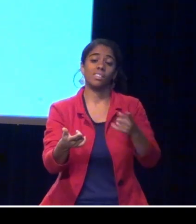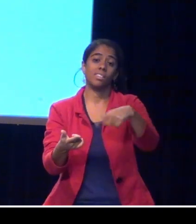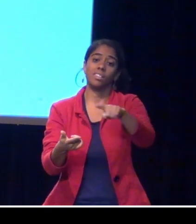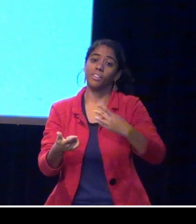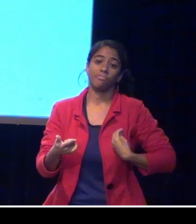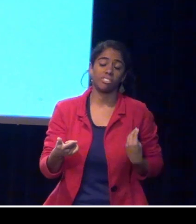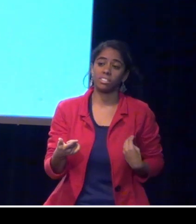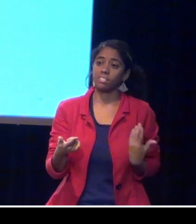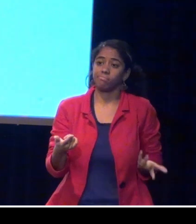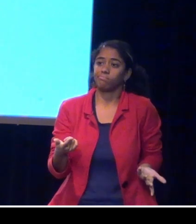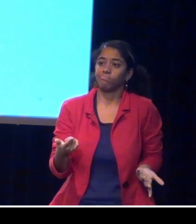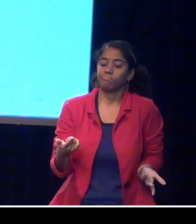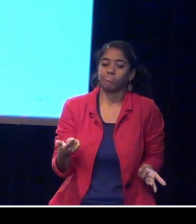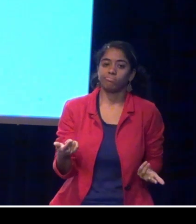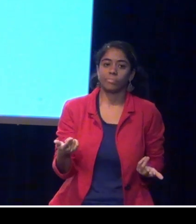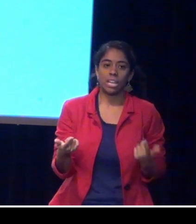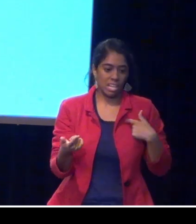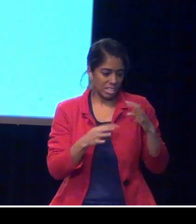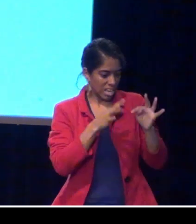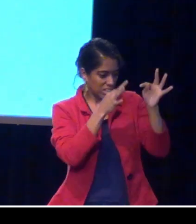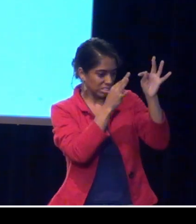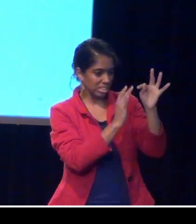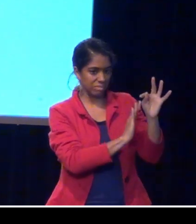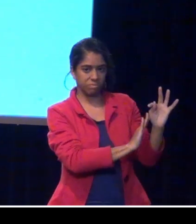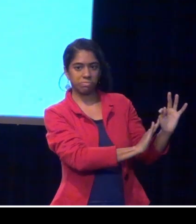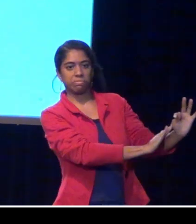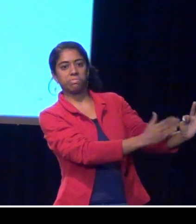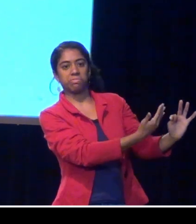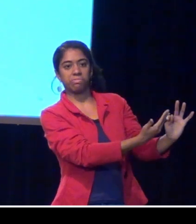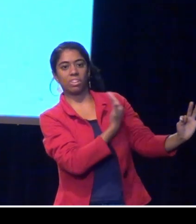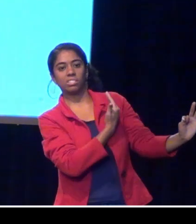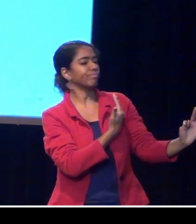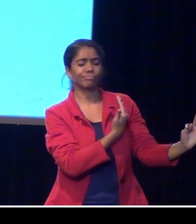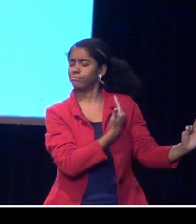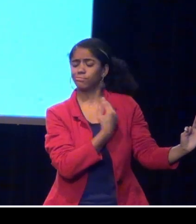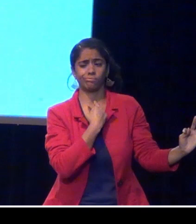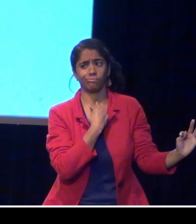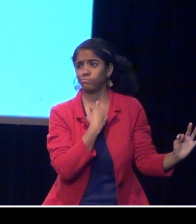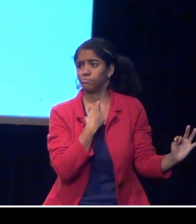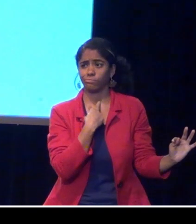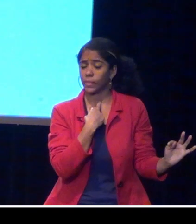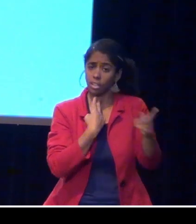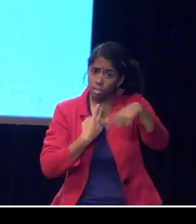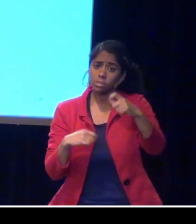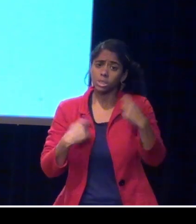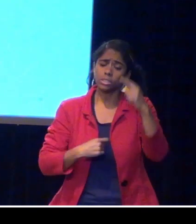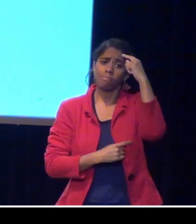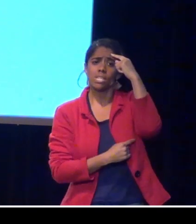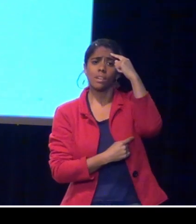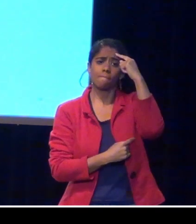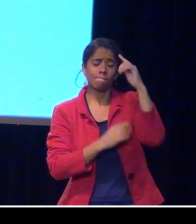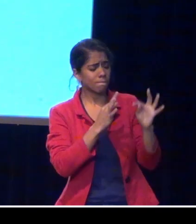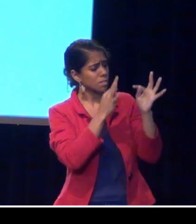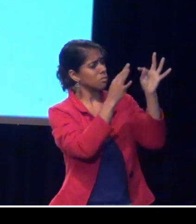tem como nos afastarmos dela, né? A gente precisa nos questionar, nós